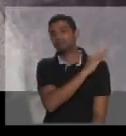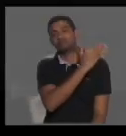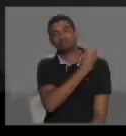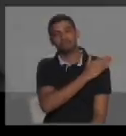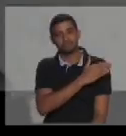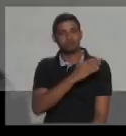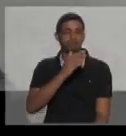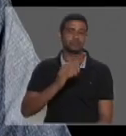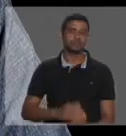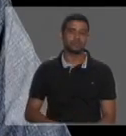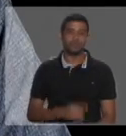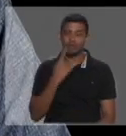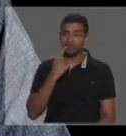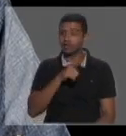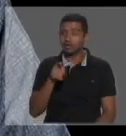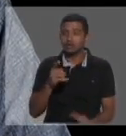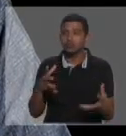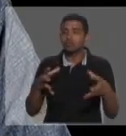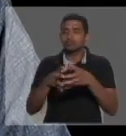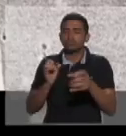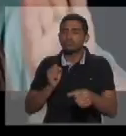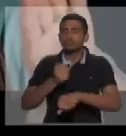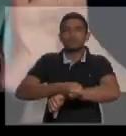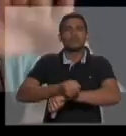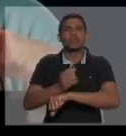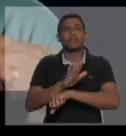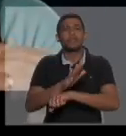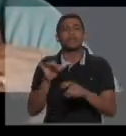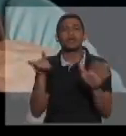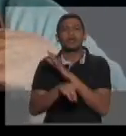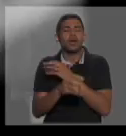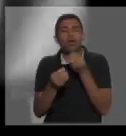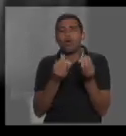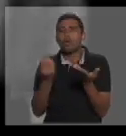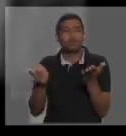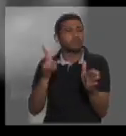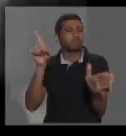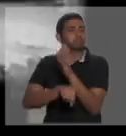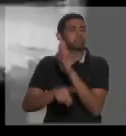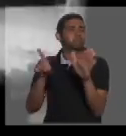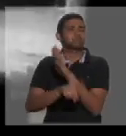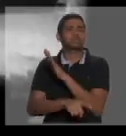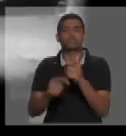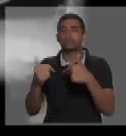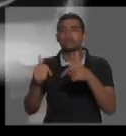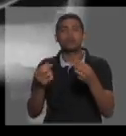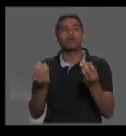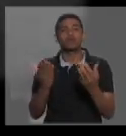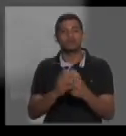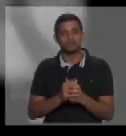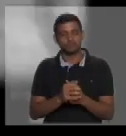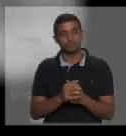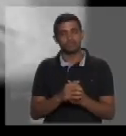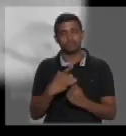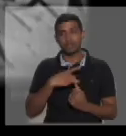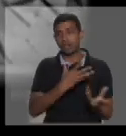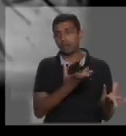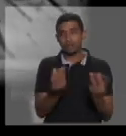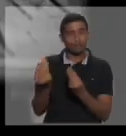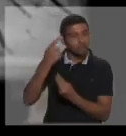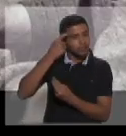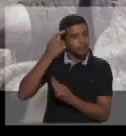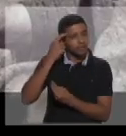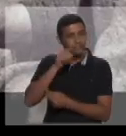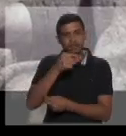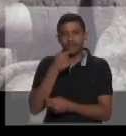nossa história. Acabou o escravo, mas aí como que nós vamos inferiorizar os trabalhadores? As